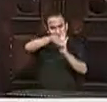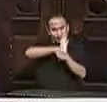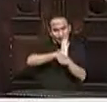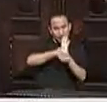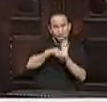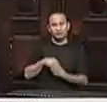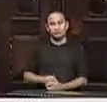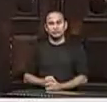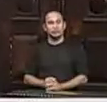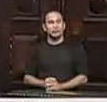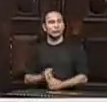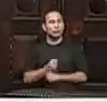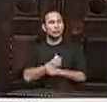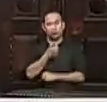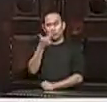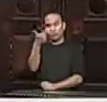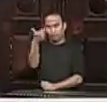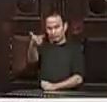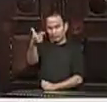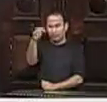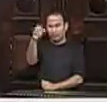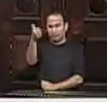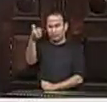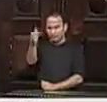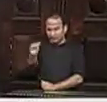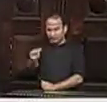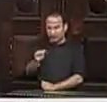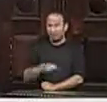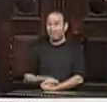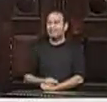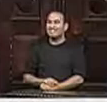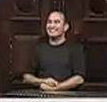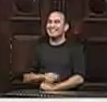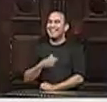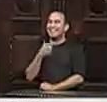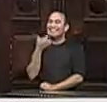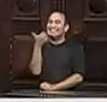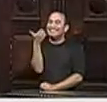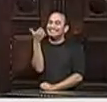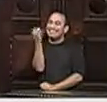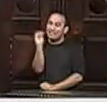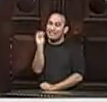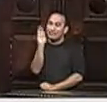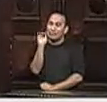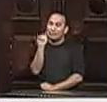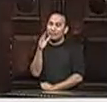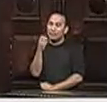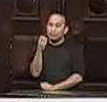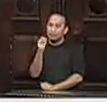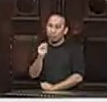de 2017 com algo em torno de 16 bilhões de reais